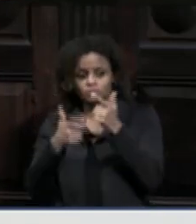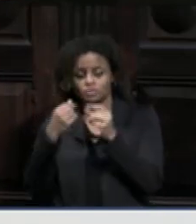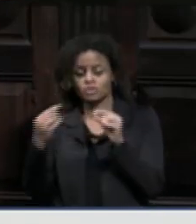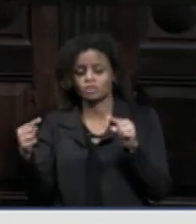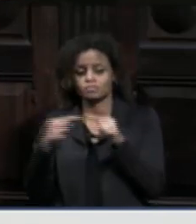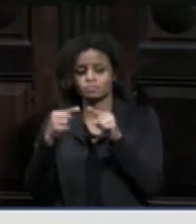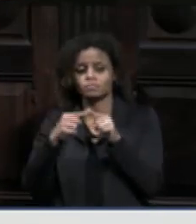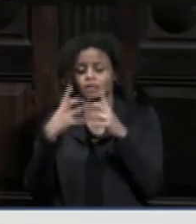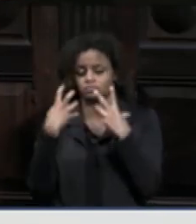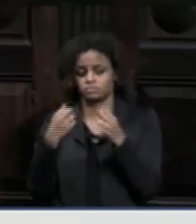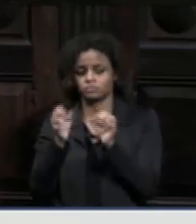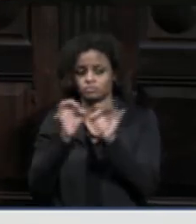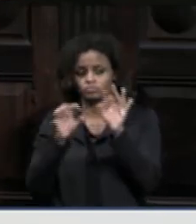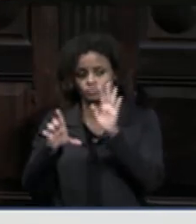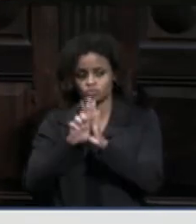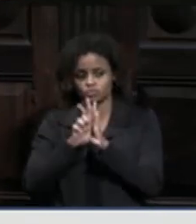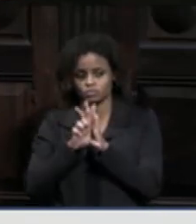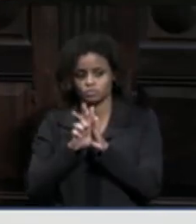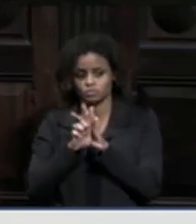projeto,